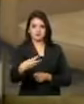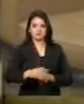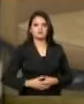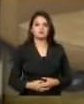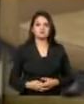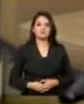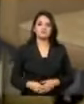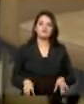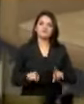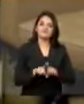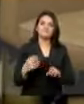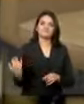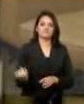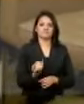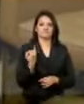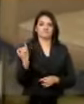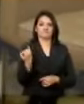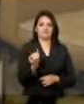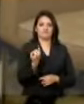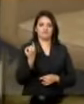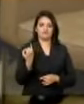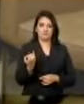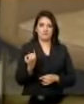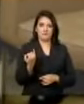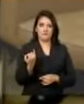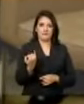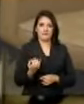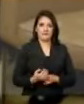vez importante aqui também